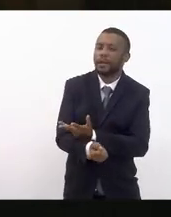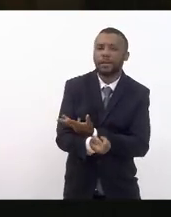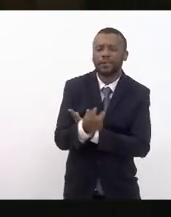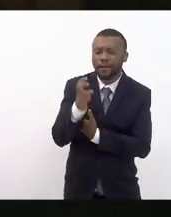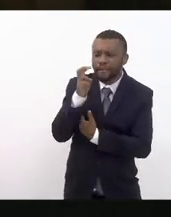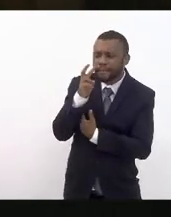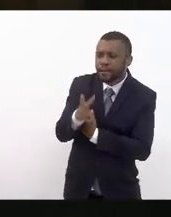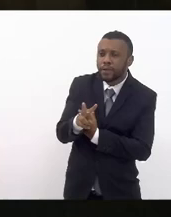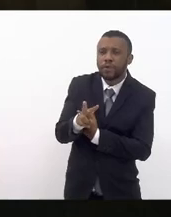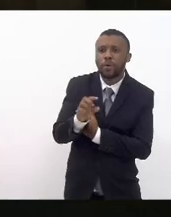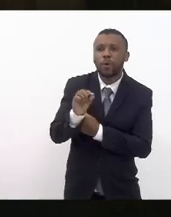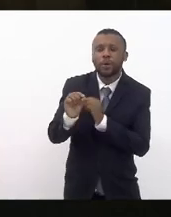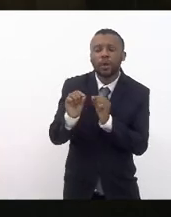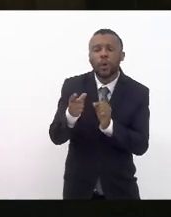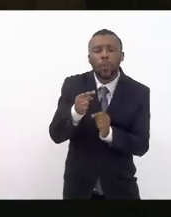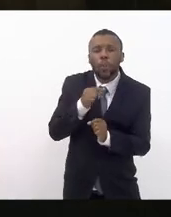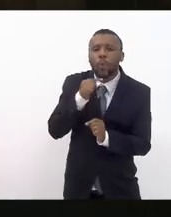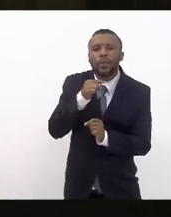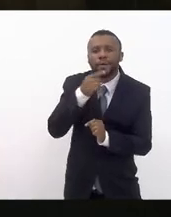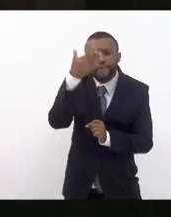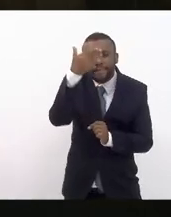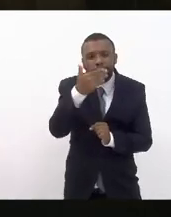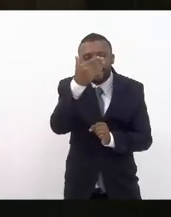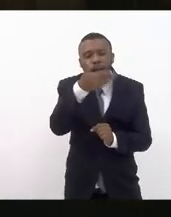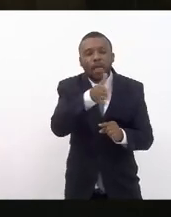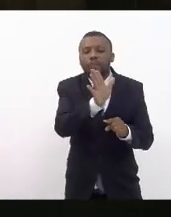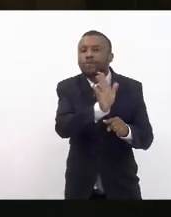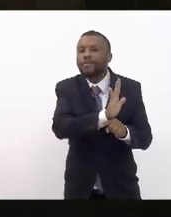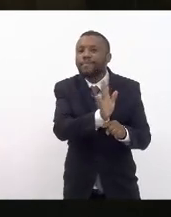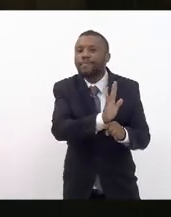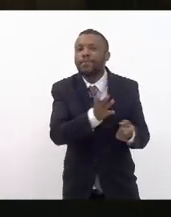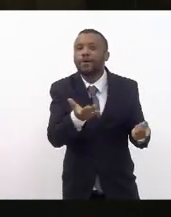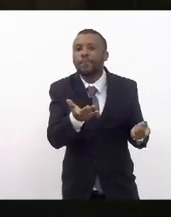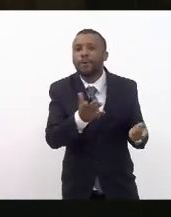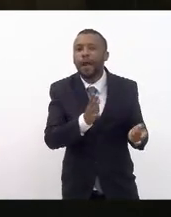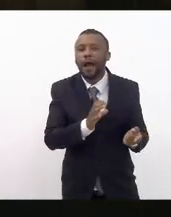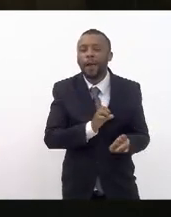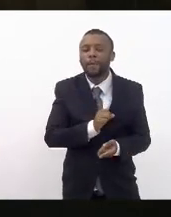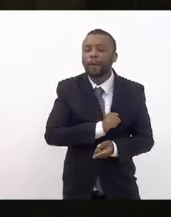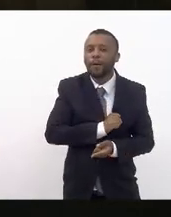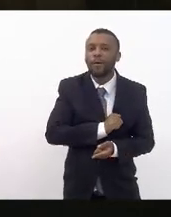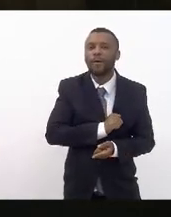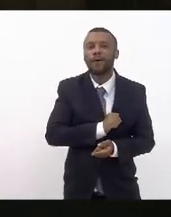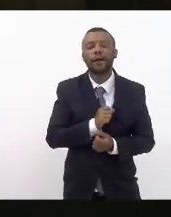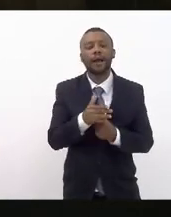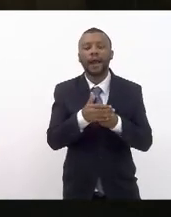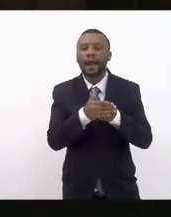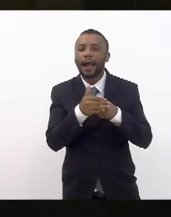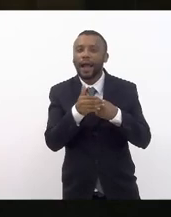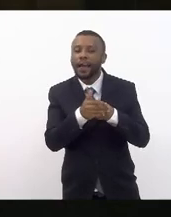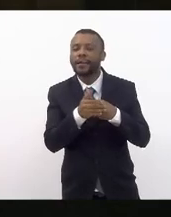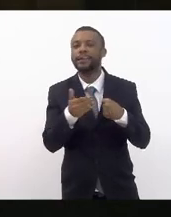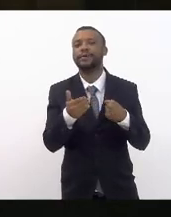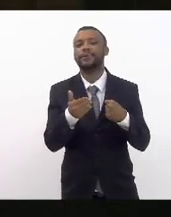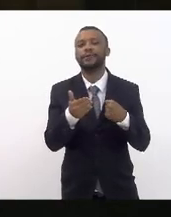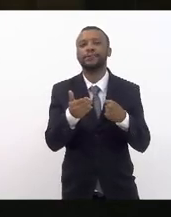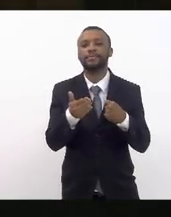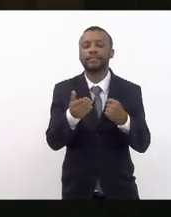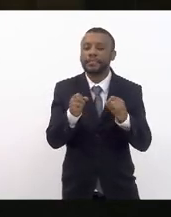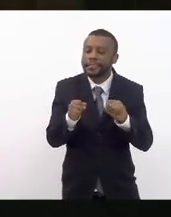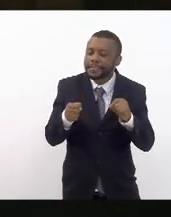que eu não consegui ver nesse filme. Amor, carinho,